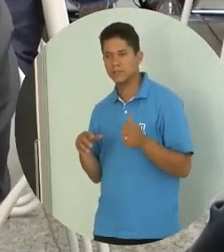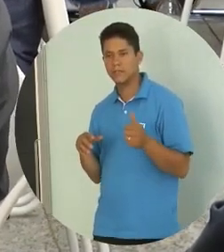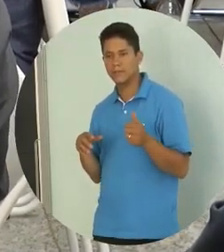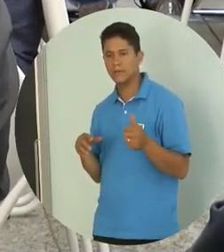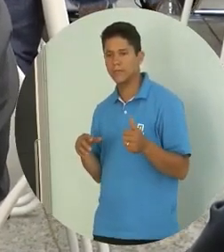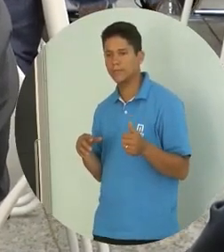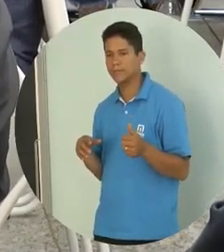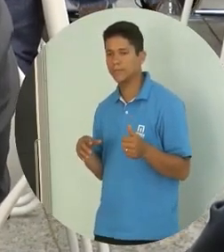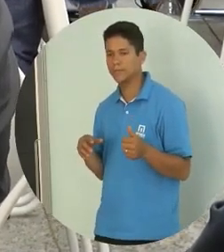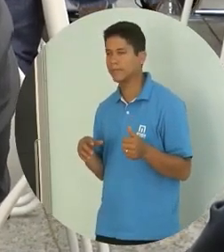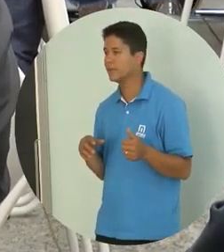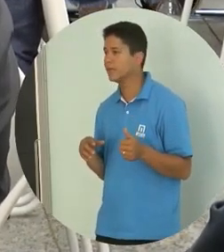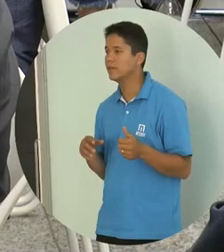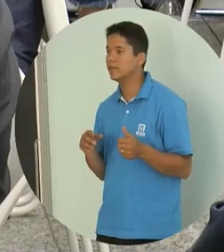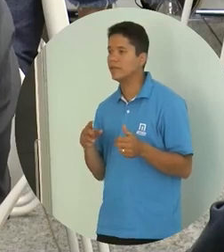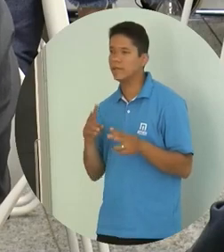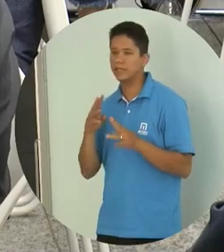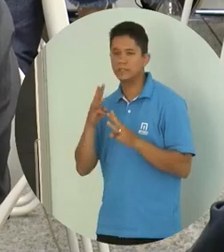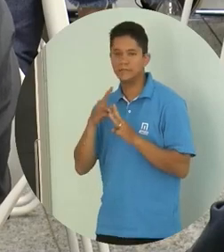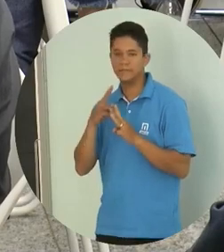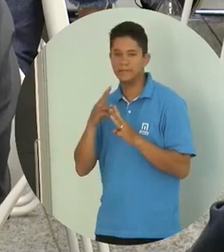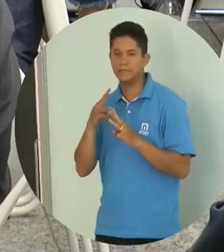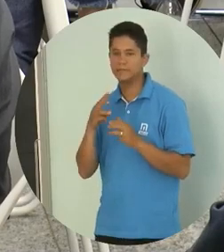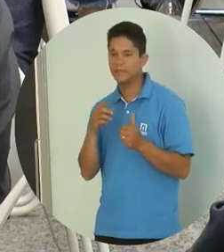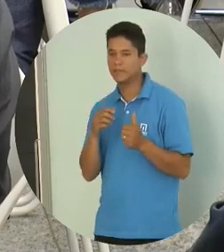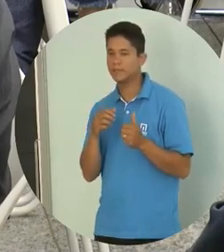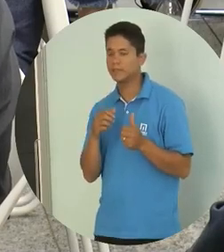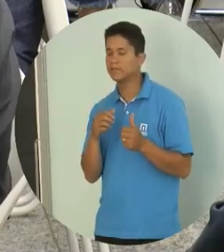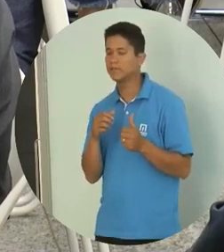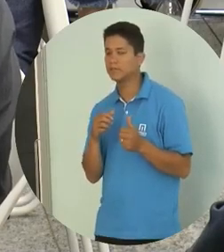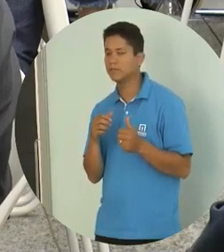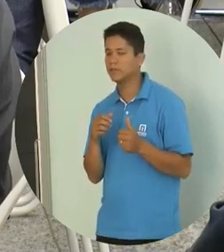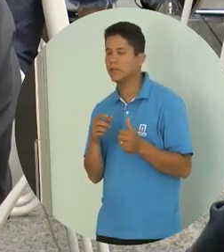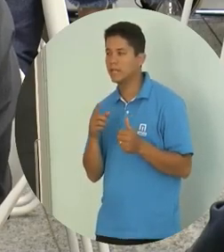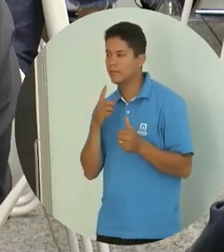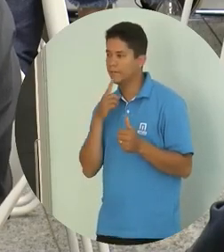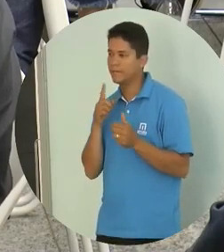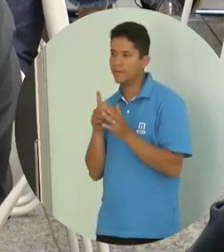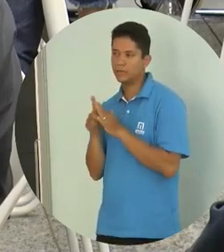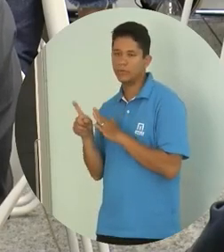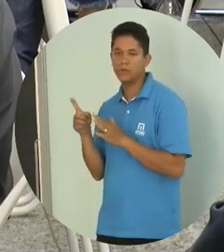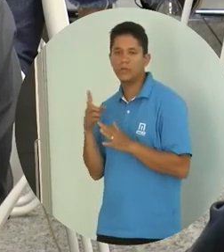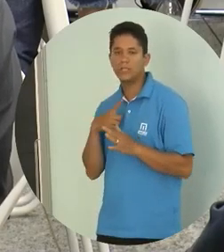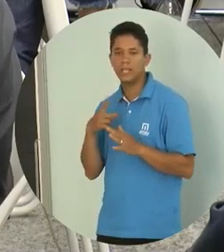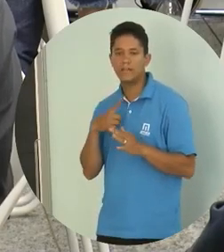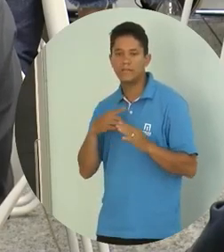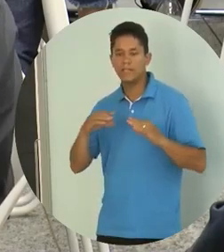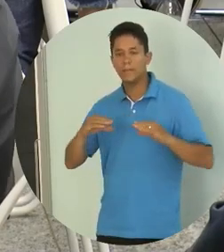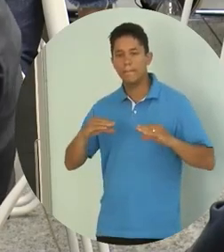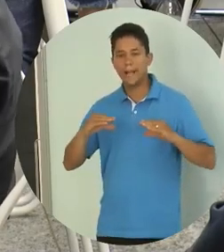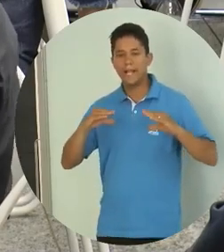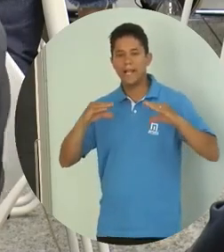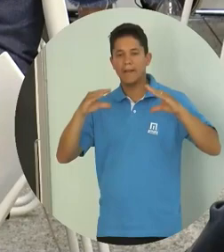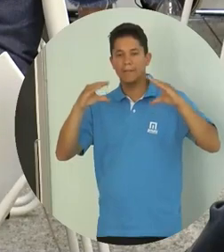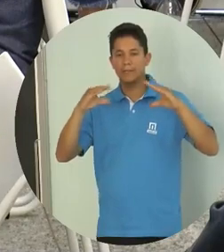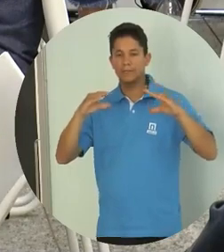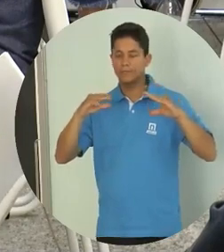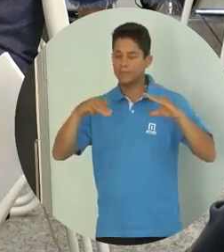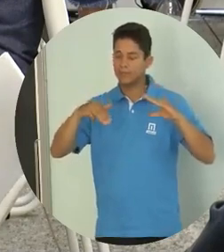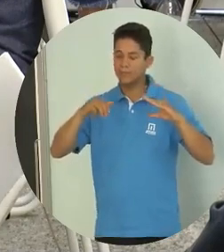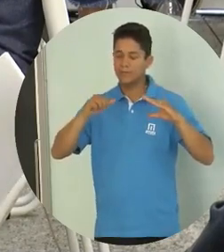implantado, houve um macaqueamento do solo, trincas de tração na superfície, alguma coisa assim?